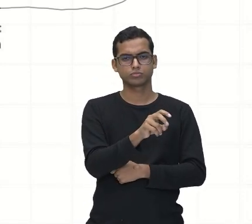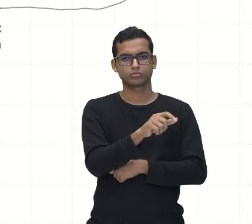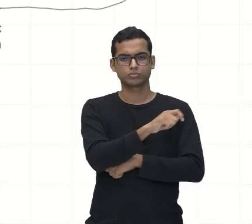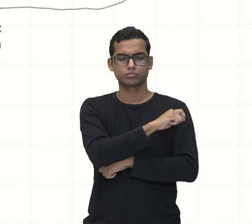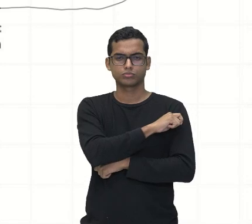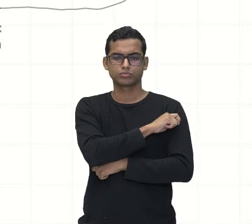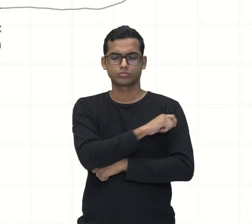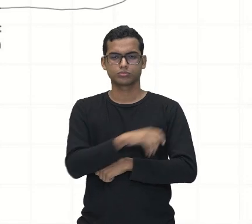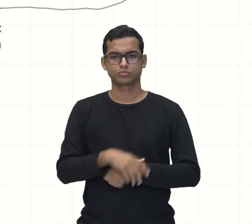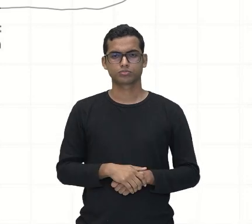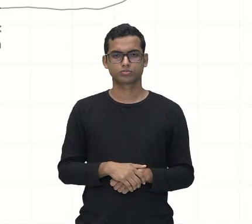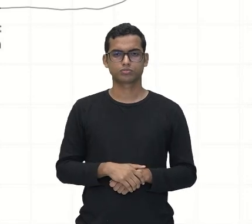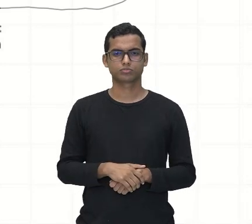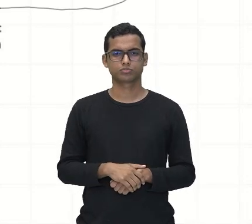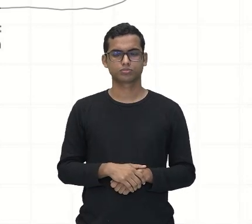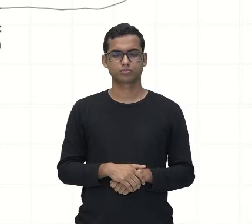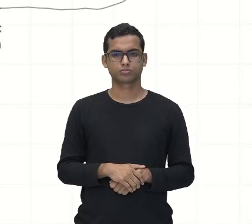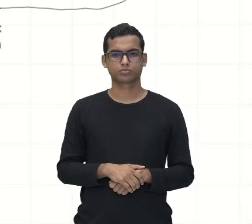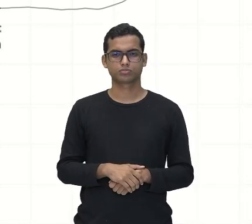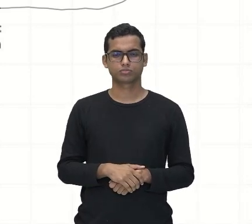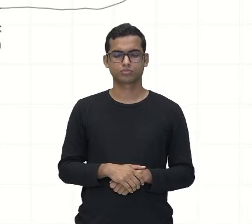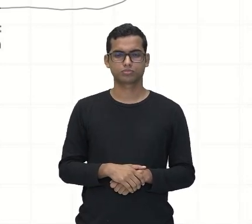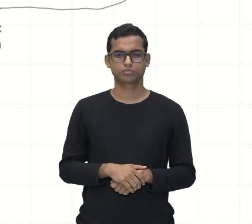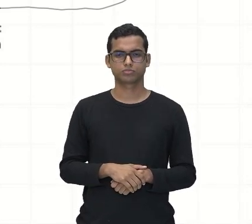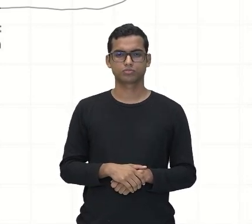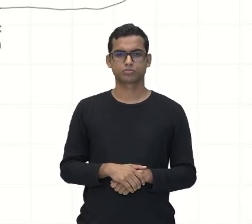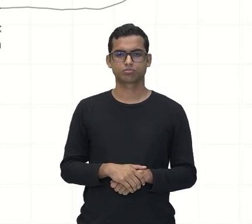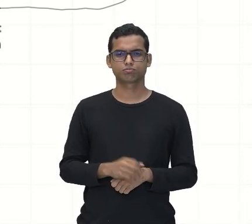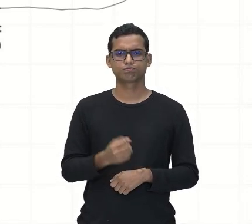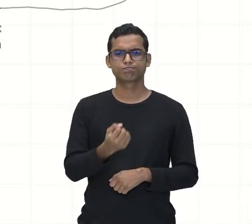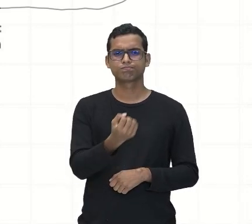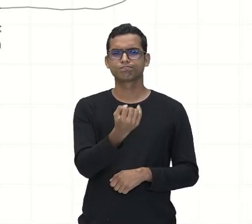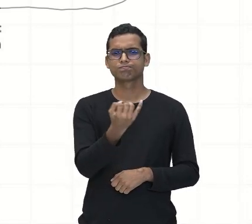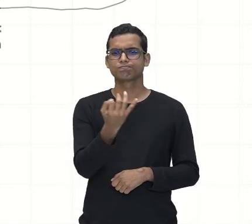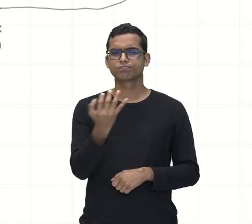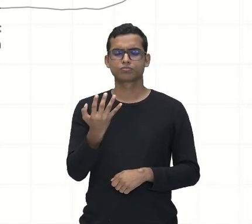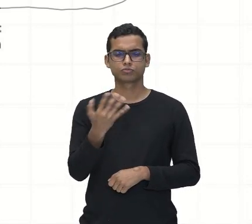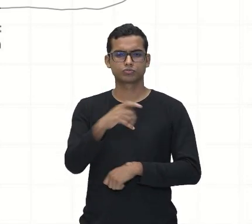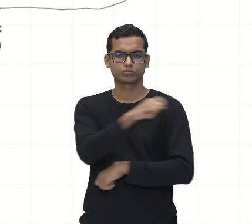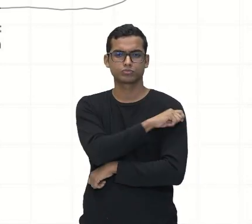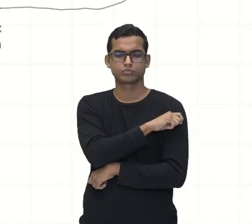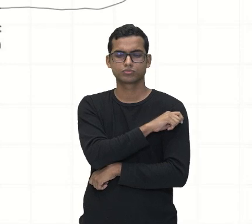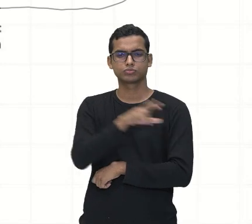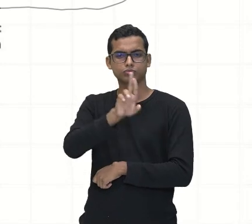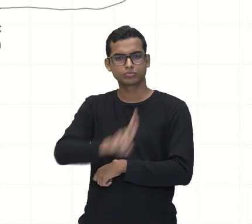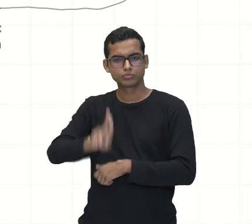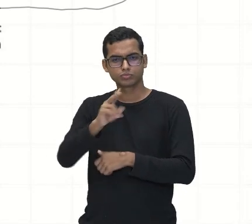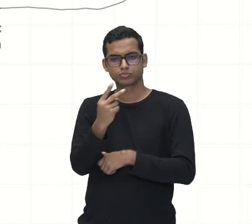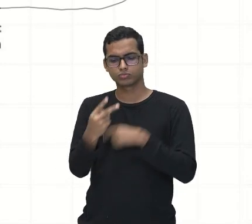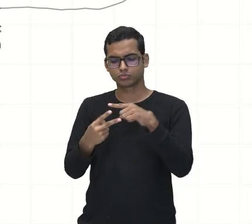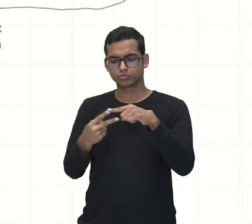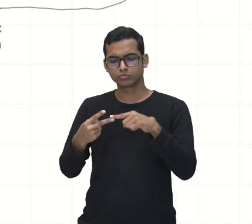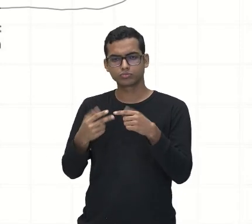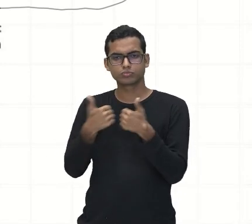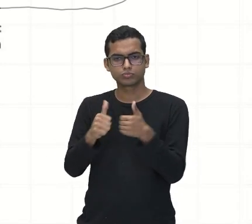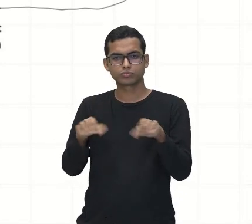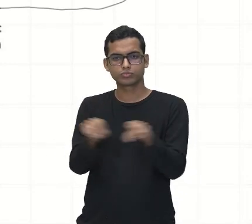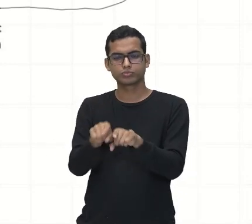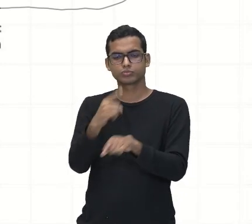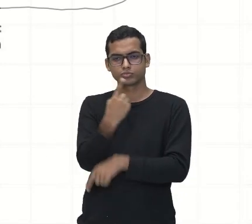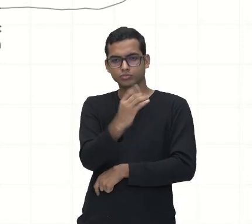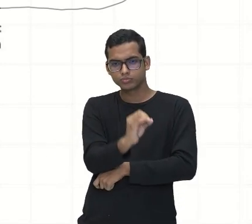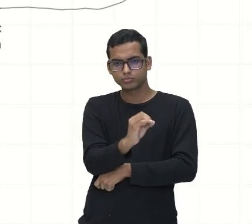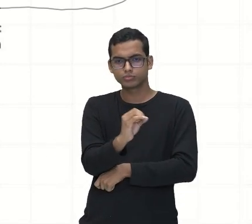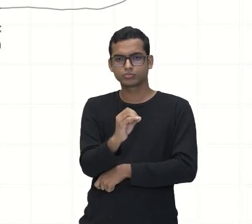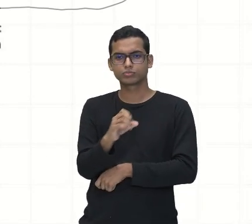total de 15 alunos pegavam um ônibus. Quantos alunos pegavam 2 transportes, né? 10. E quantos alunos